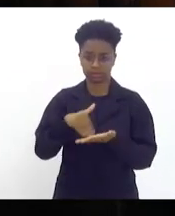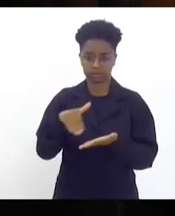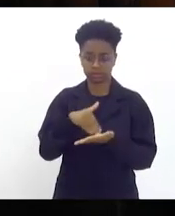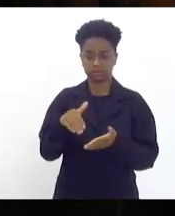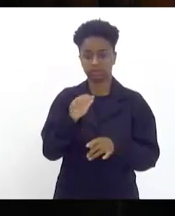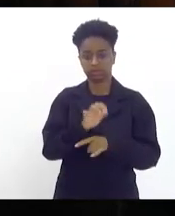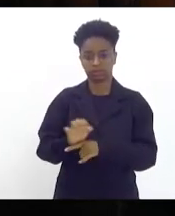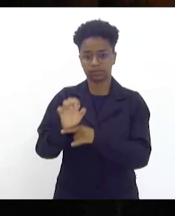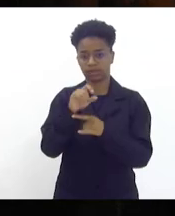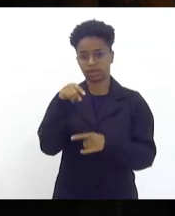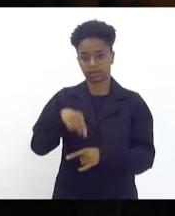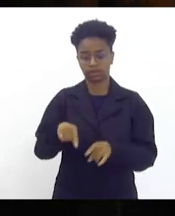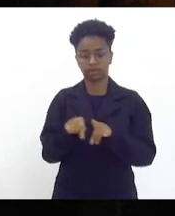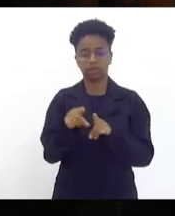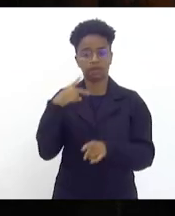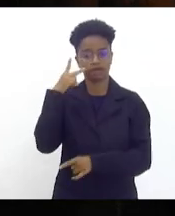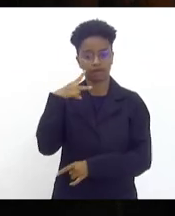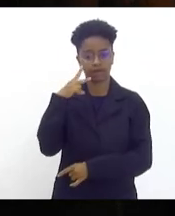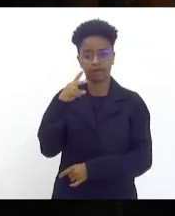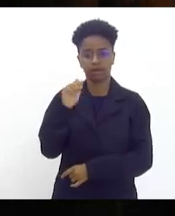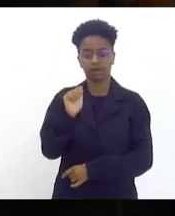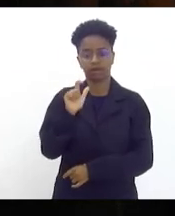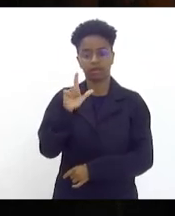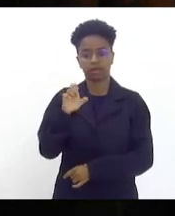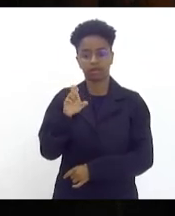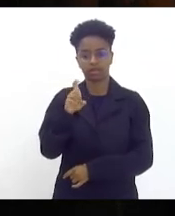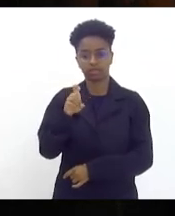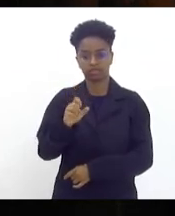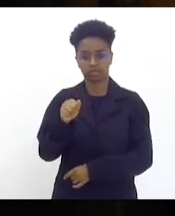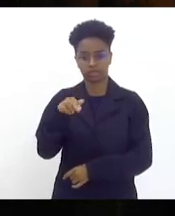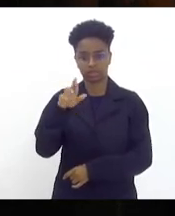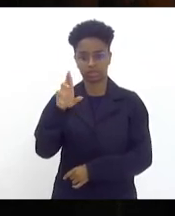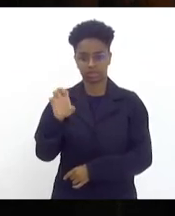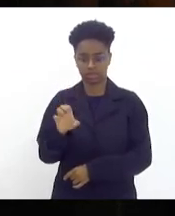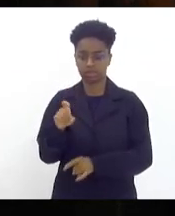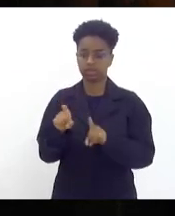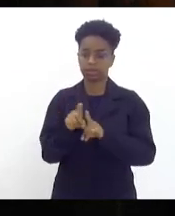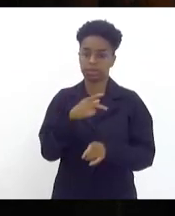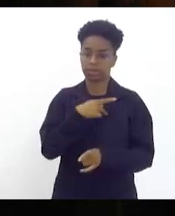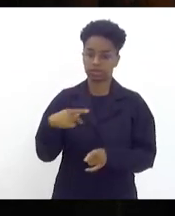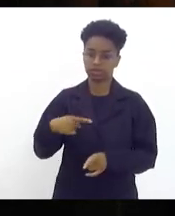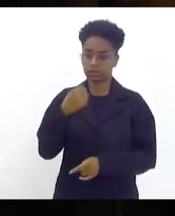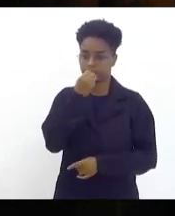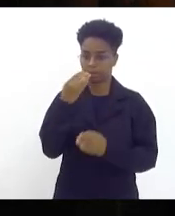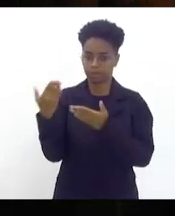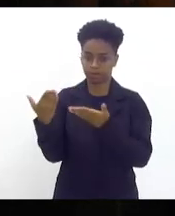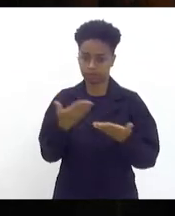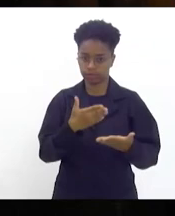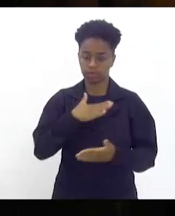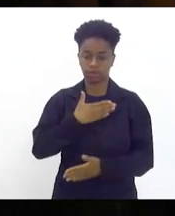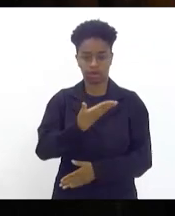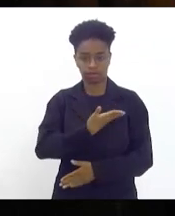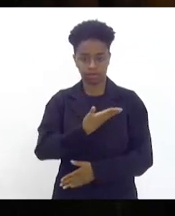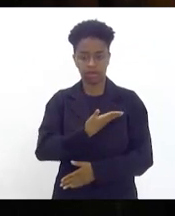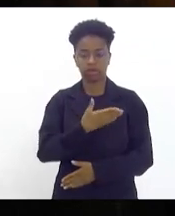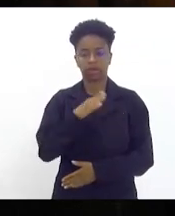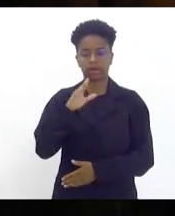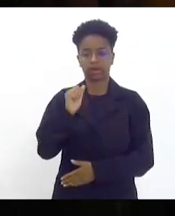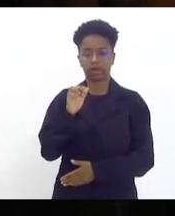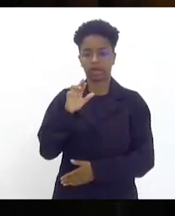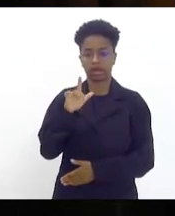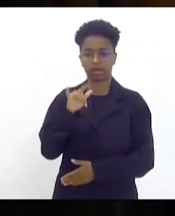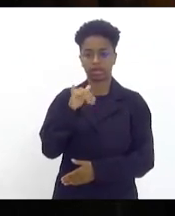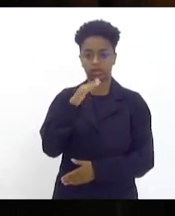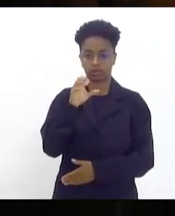Vereador dessa cidade Alexandre esquerdo pastor também seja muito bem-vindo meu amigo meu irmão deputado Carlinhos BNH